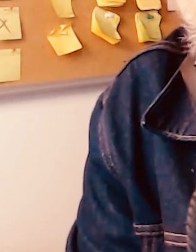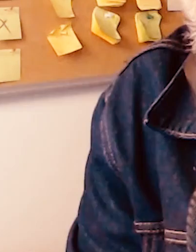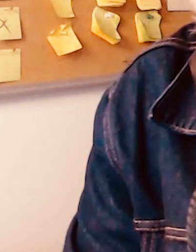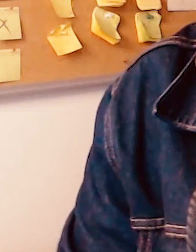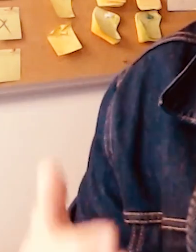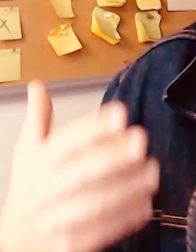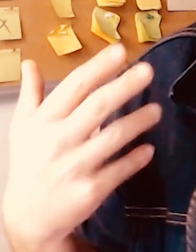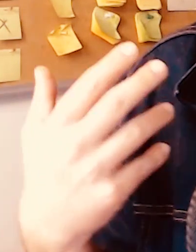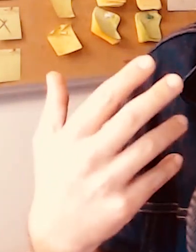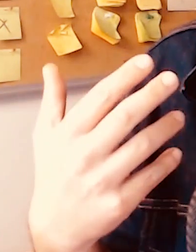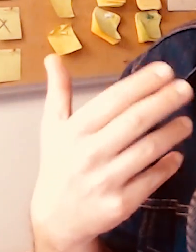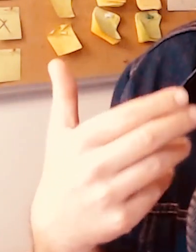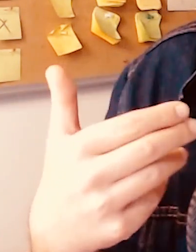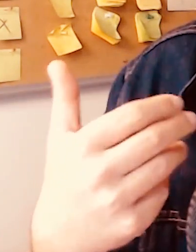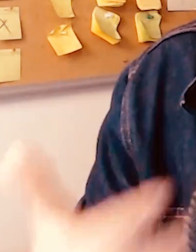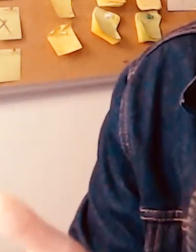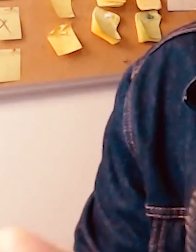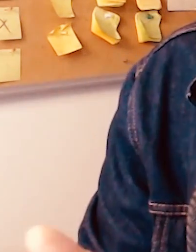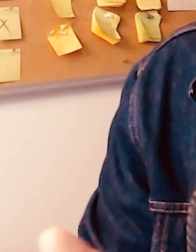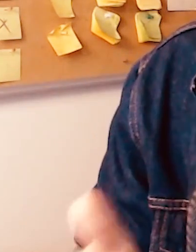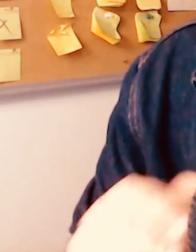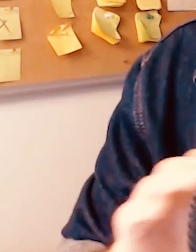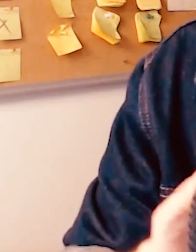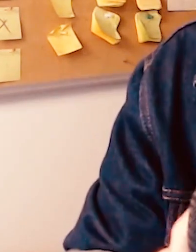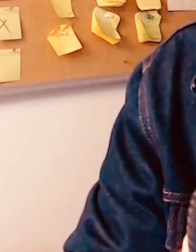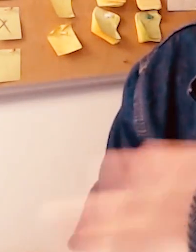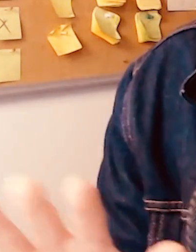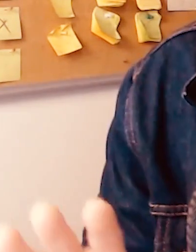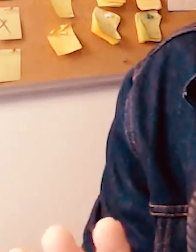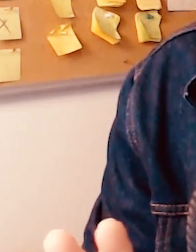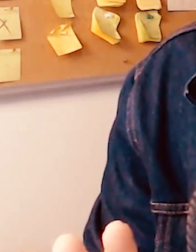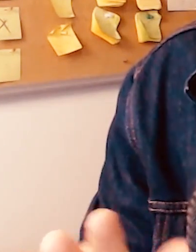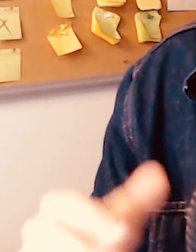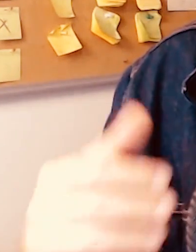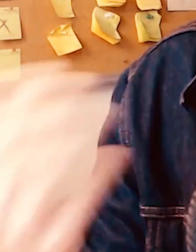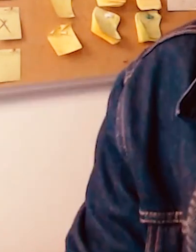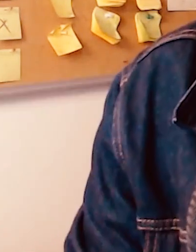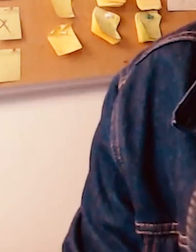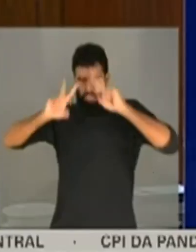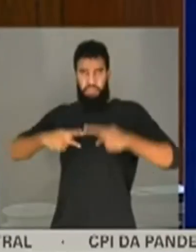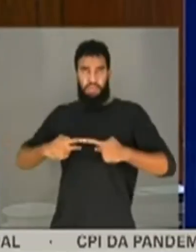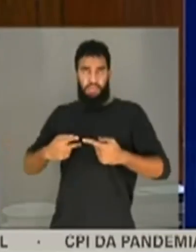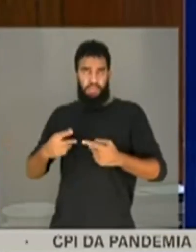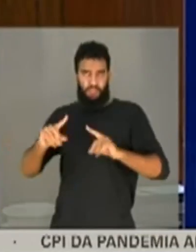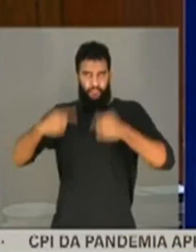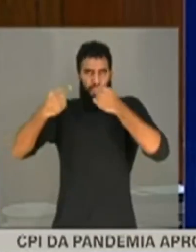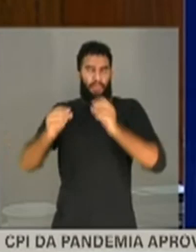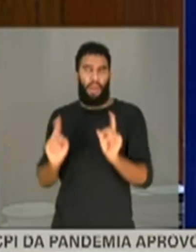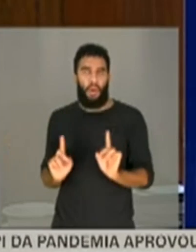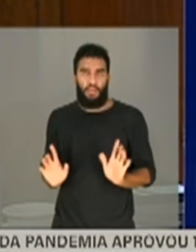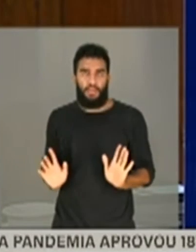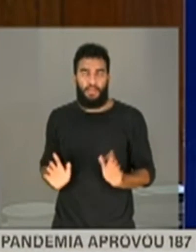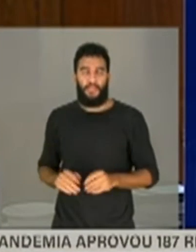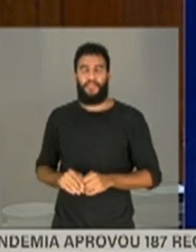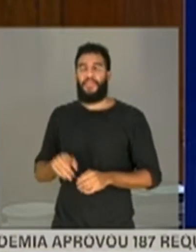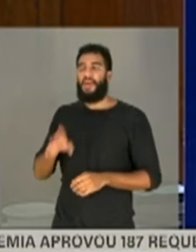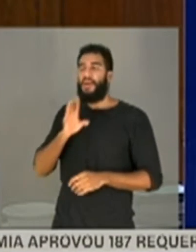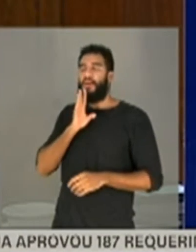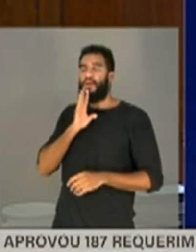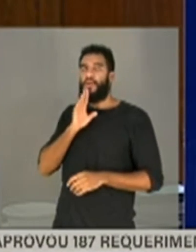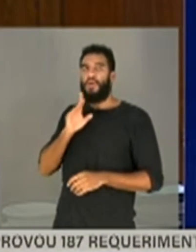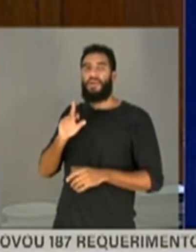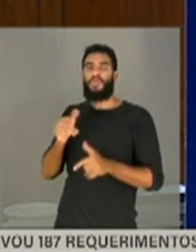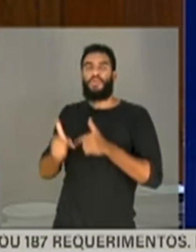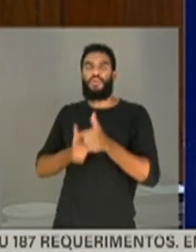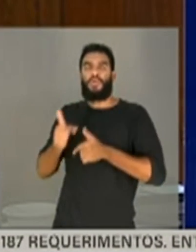agente público que gasta esse dinheiro como ele bem entender, sem que nada seja rastreável. Eu quero lhe perguntar o seguinte, o senhor conhece um serviço